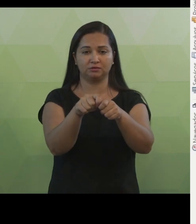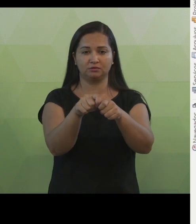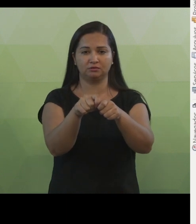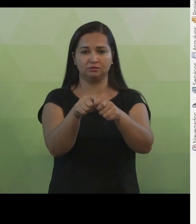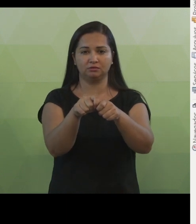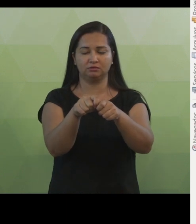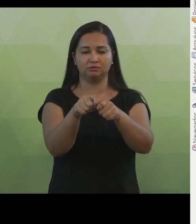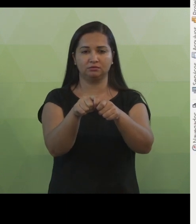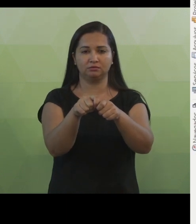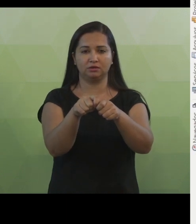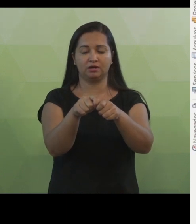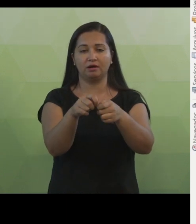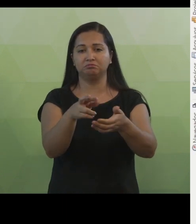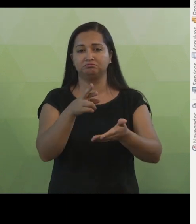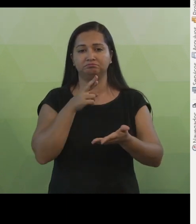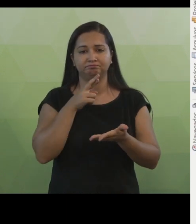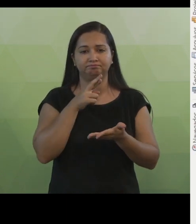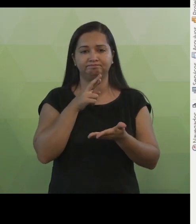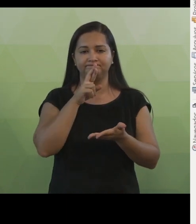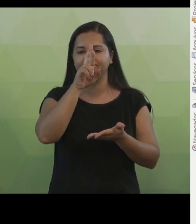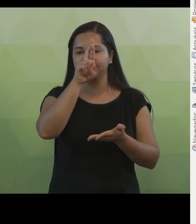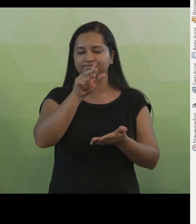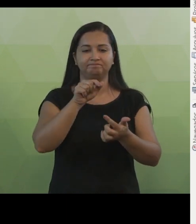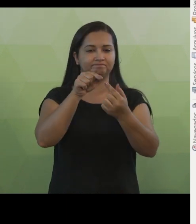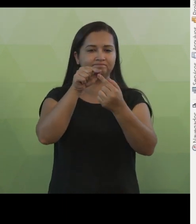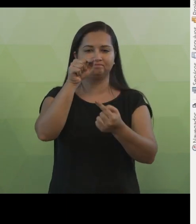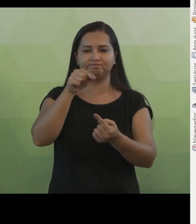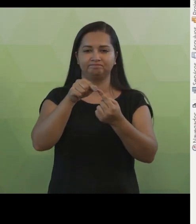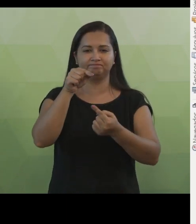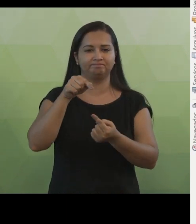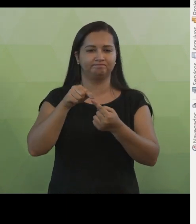limitar aqui até o 6,